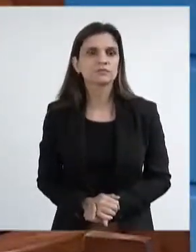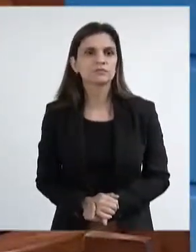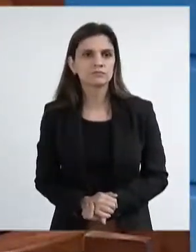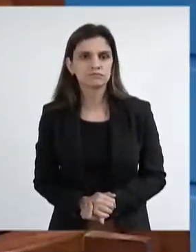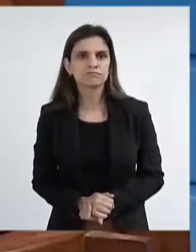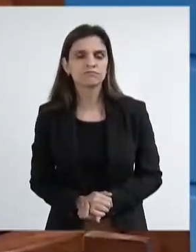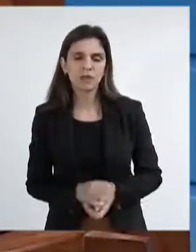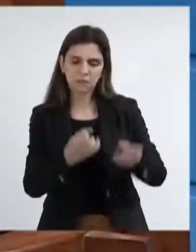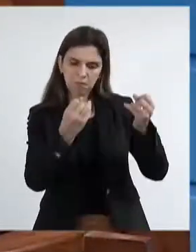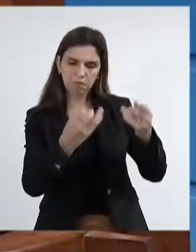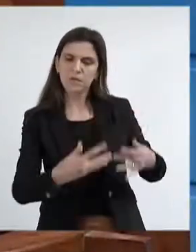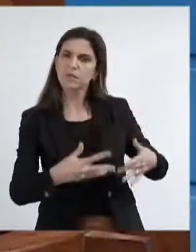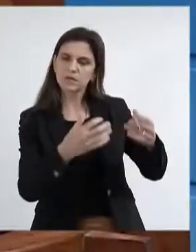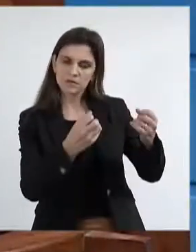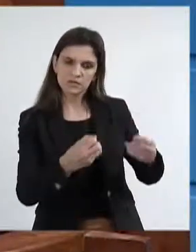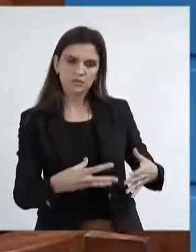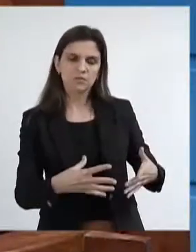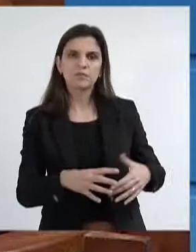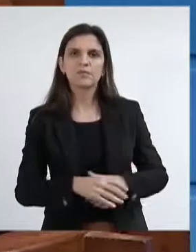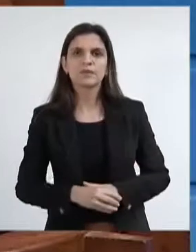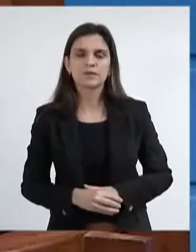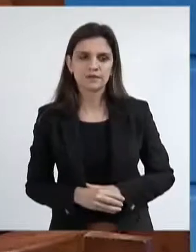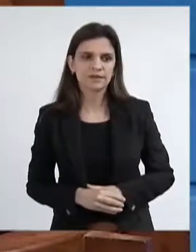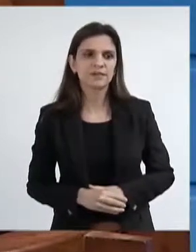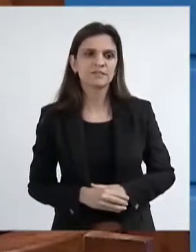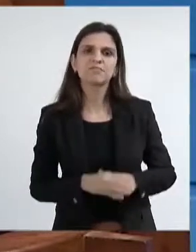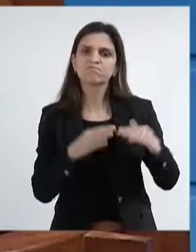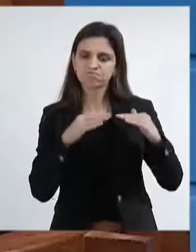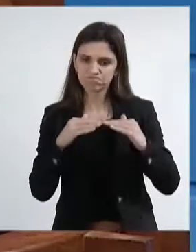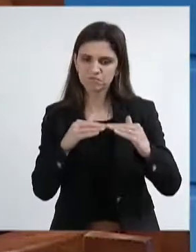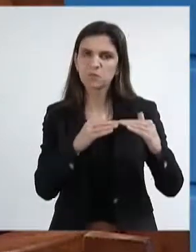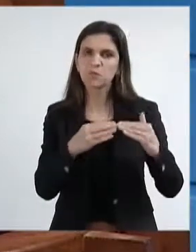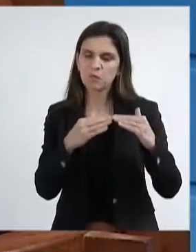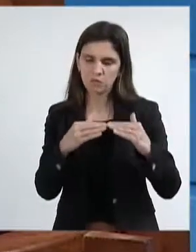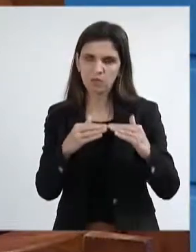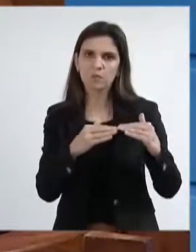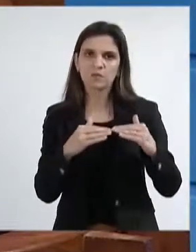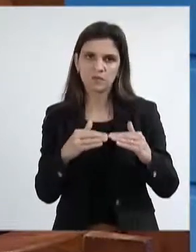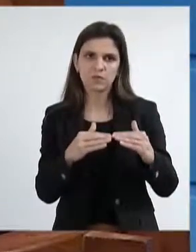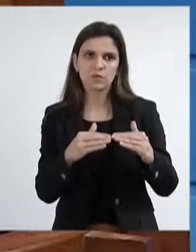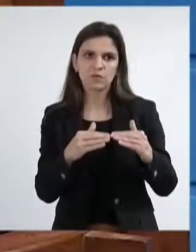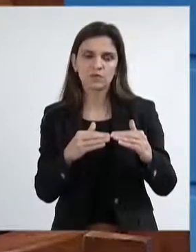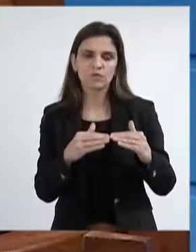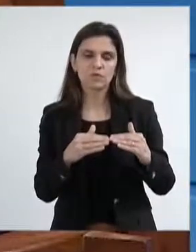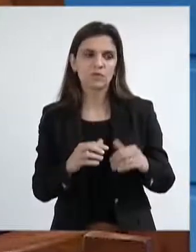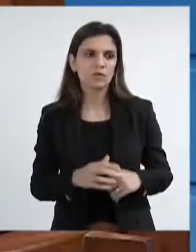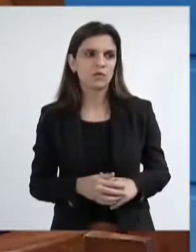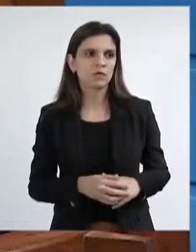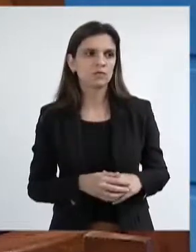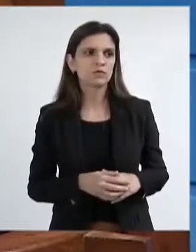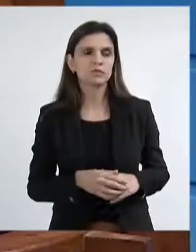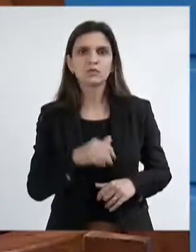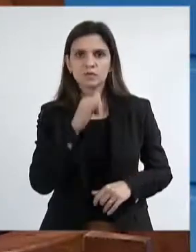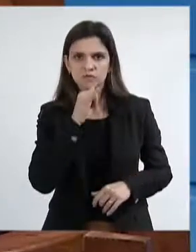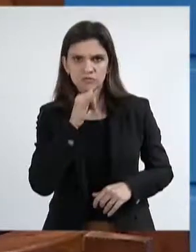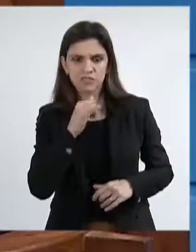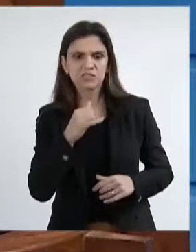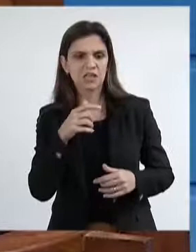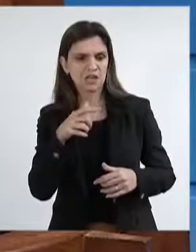Escutando o seu pronunciamento, dou razão em muitas situações que o senhor pôs aqui, inclusive